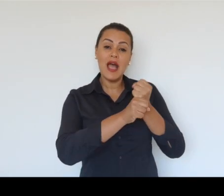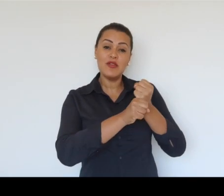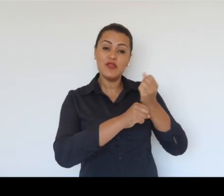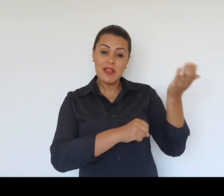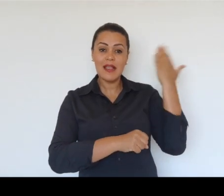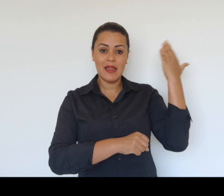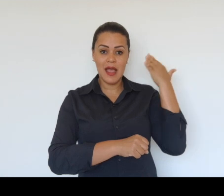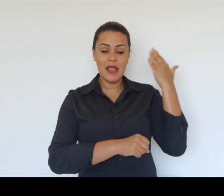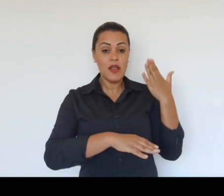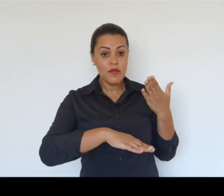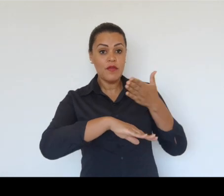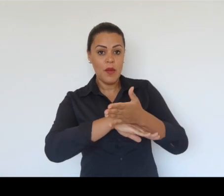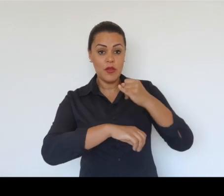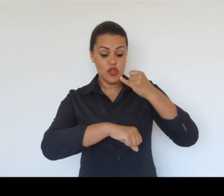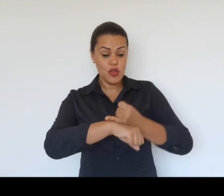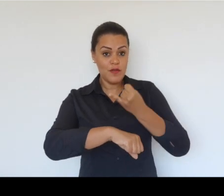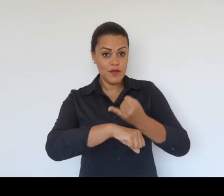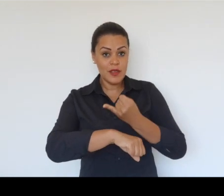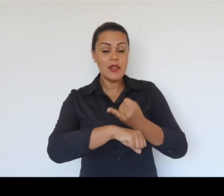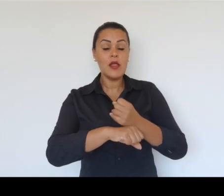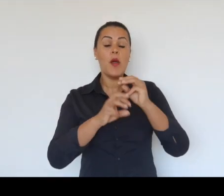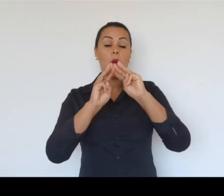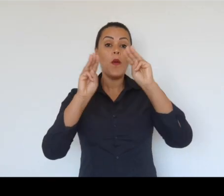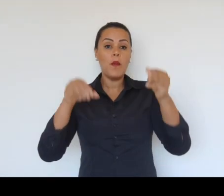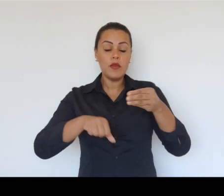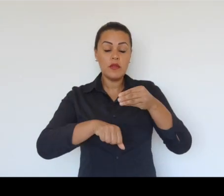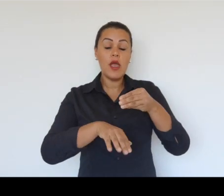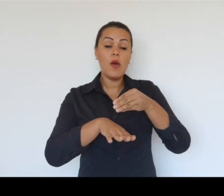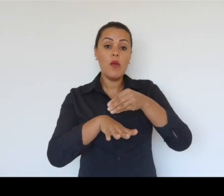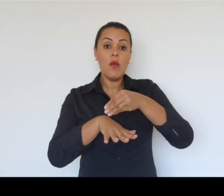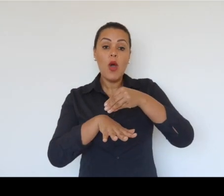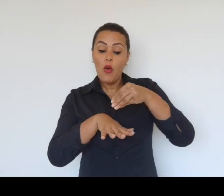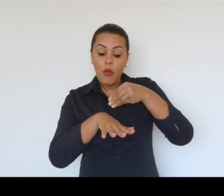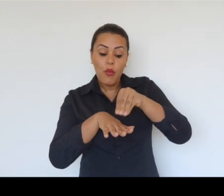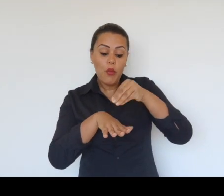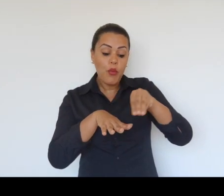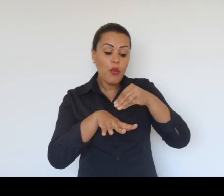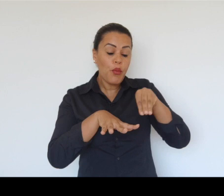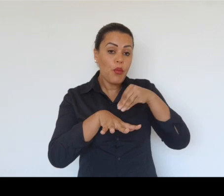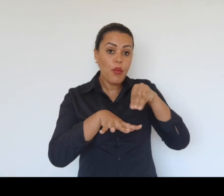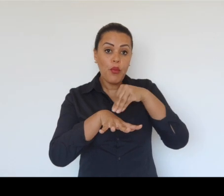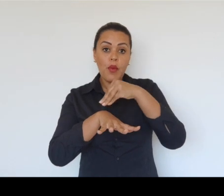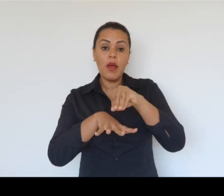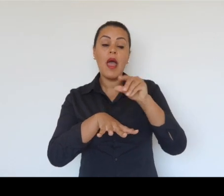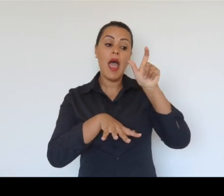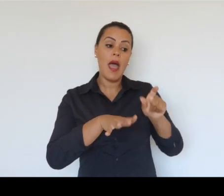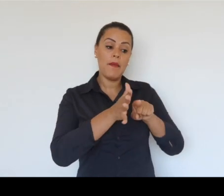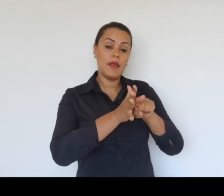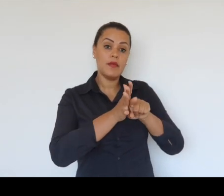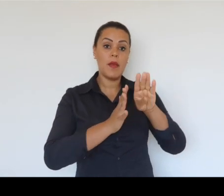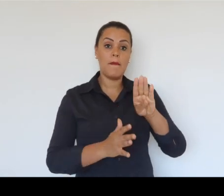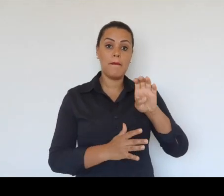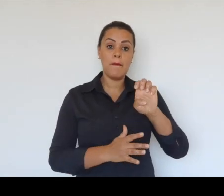Procuramos o Museu Arqueológico de Sambaqui de Joinville, referência nacional na pesquisa de sambaquis. A pesquisadora e arqueóloga